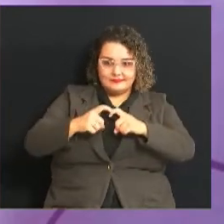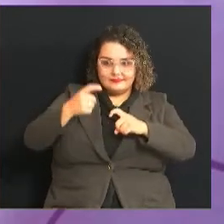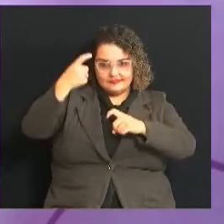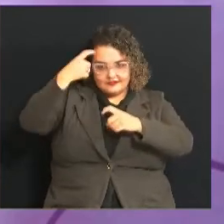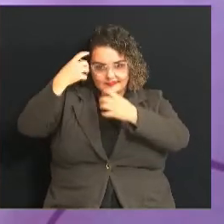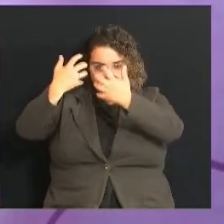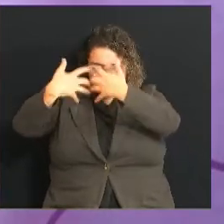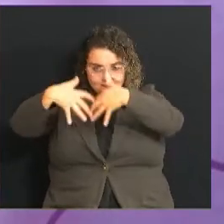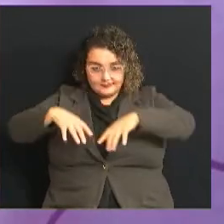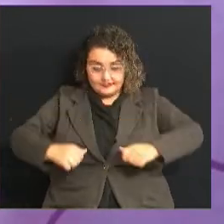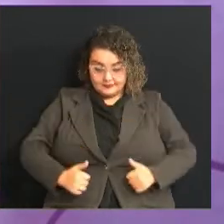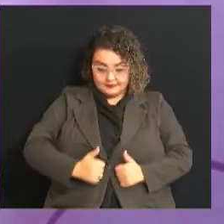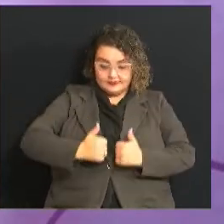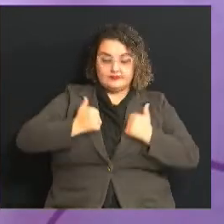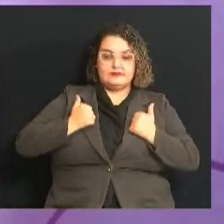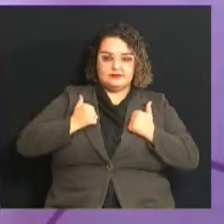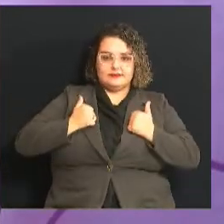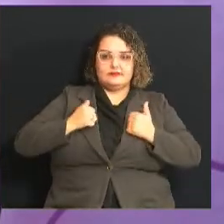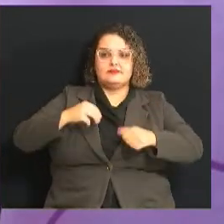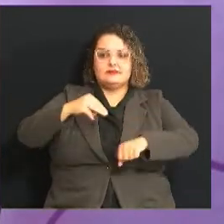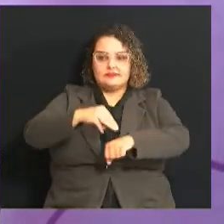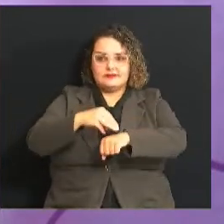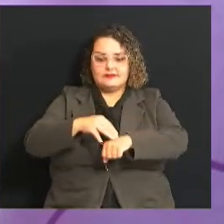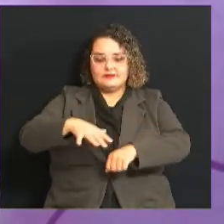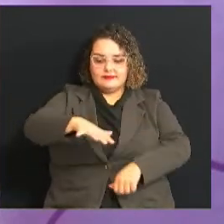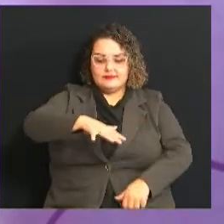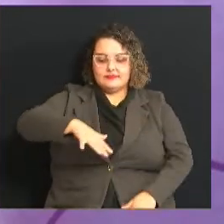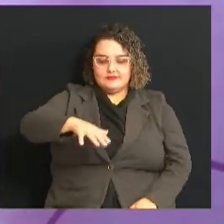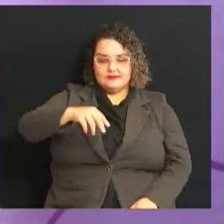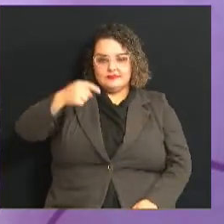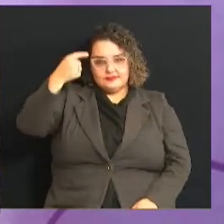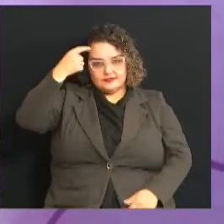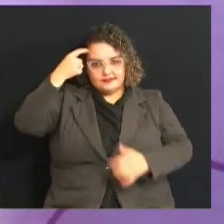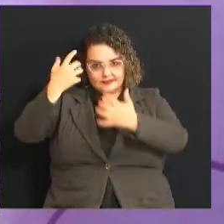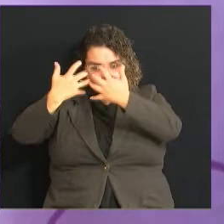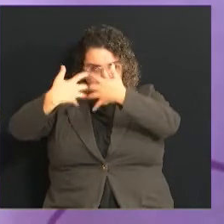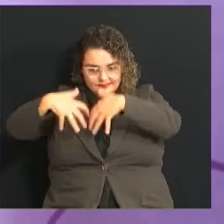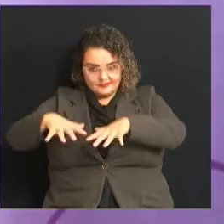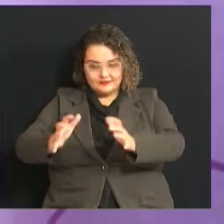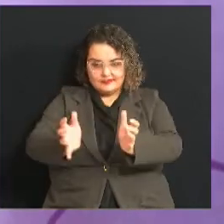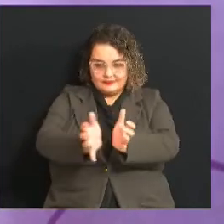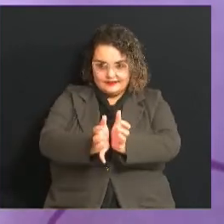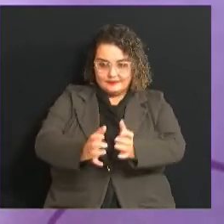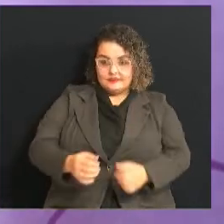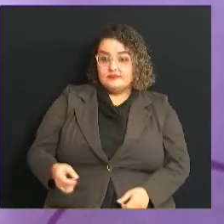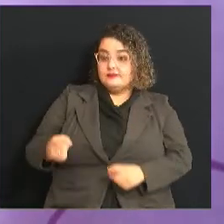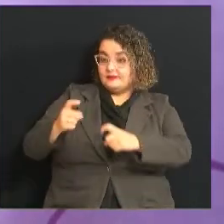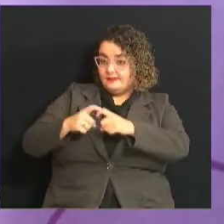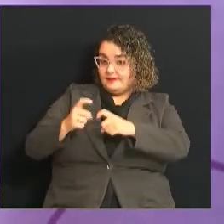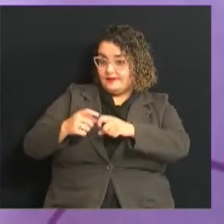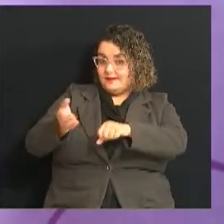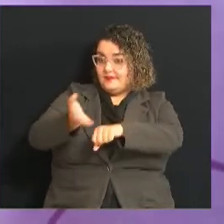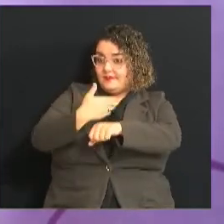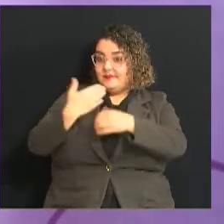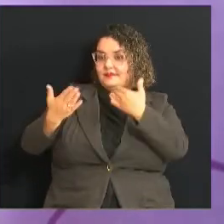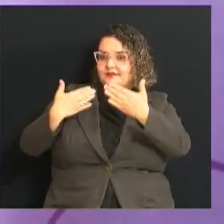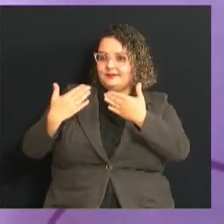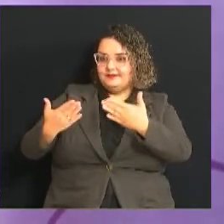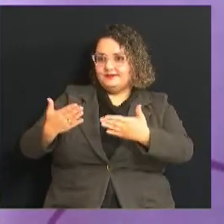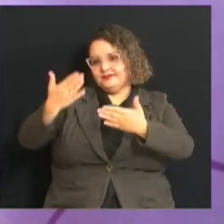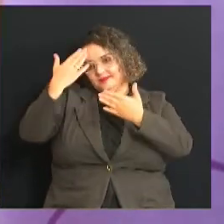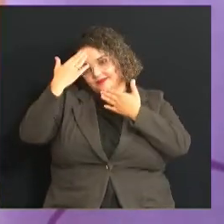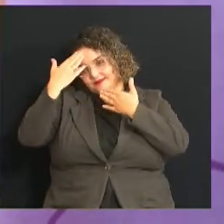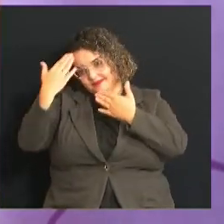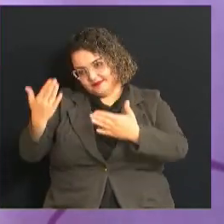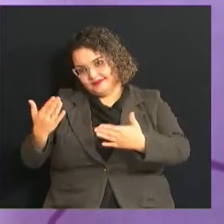neuroimunologista e também membro titular da Academia Brasileira de Neurologia. Doutora, antes de começar a nossa conversa, muito obrigada, viu,